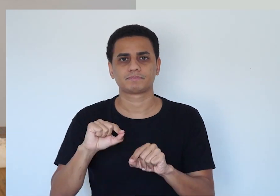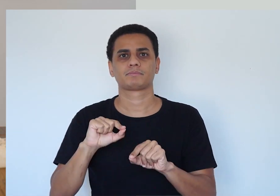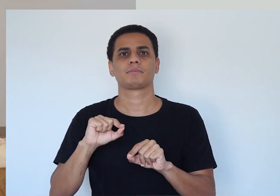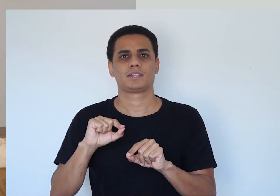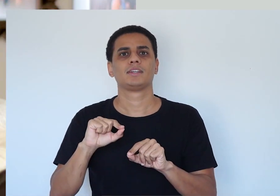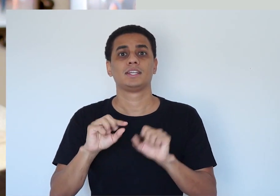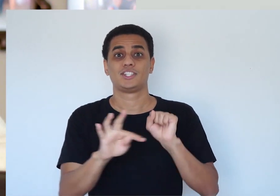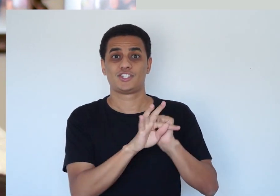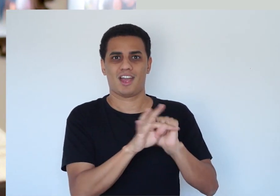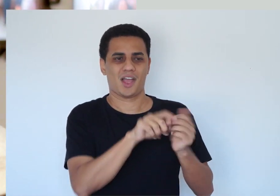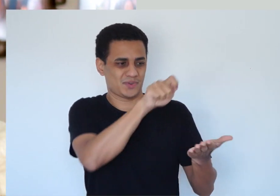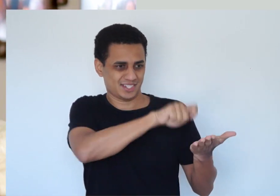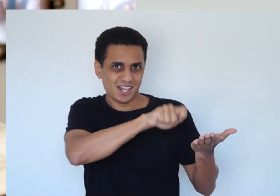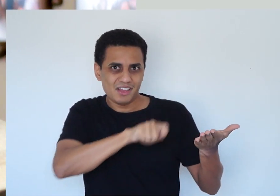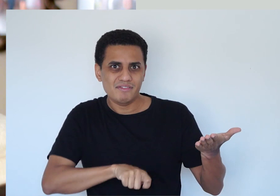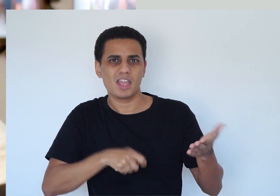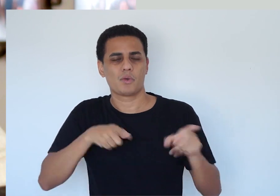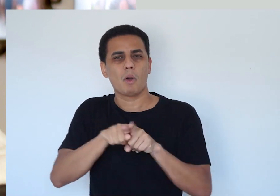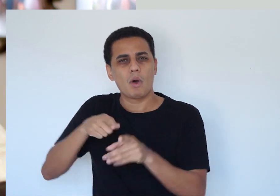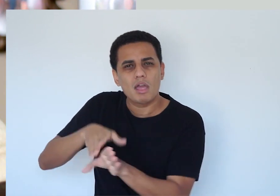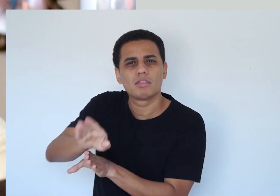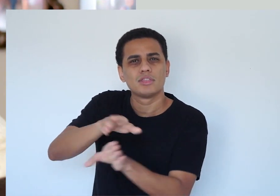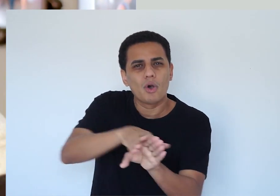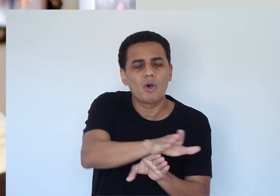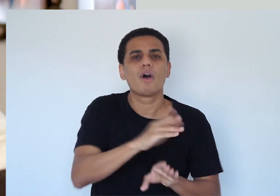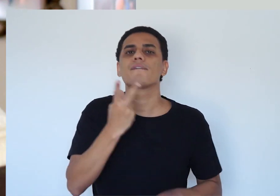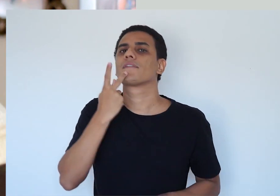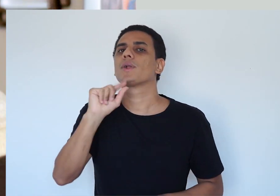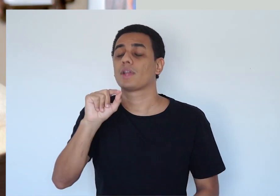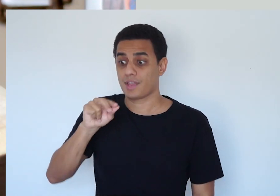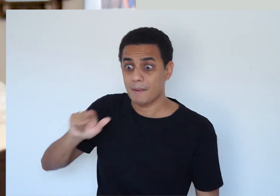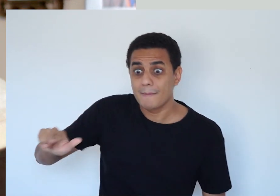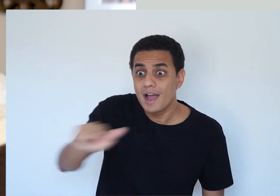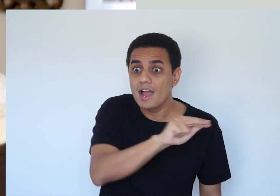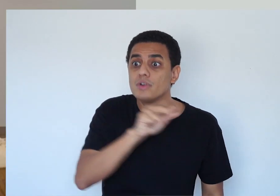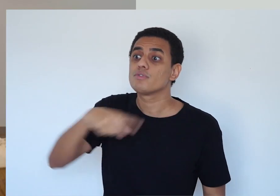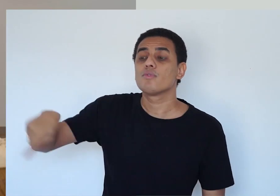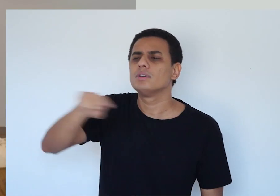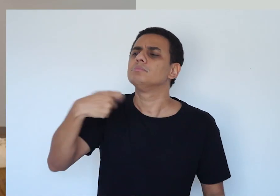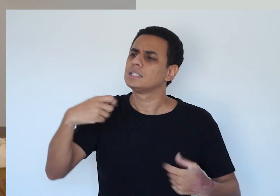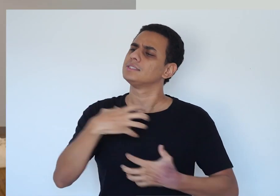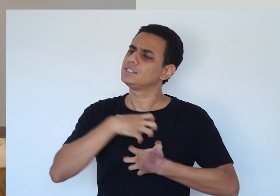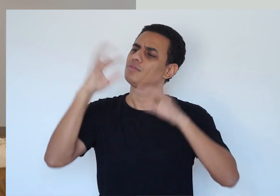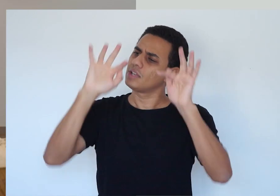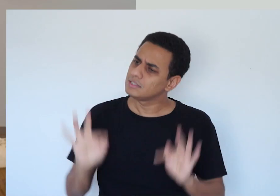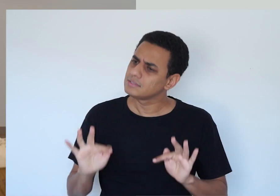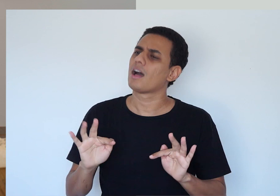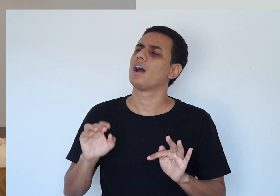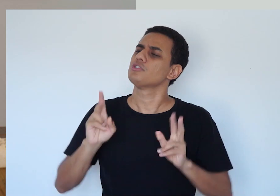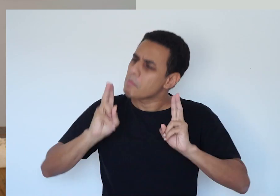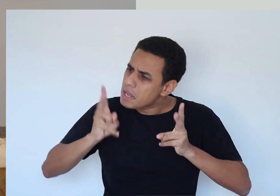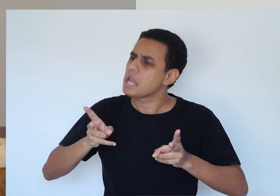entendermos aqui é que quando Tiago escreve isso àquelas igrejas, ele diz: meus irmãos, considerem motivo de grande